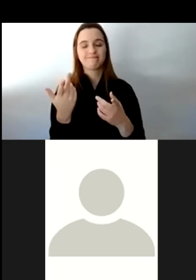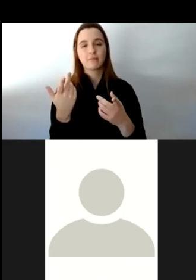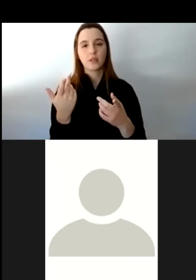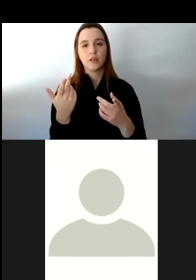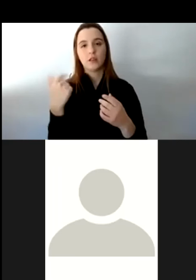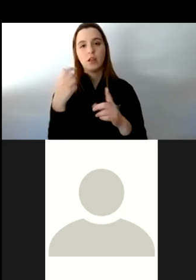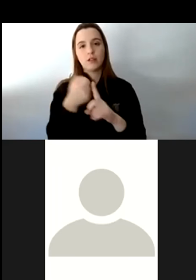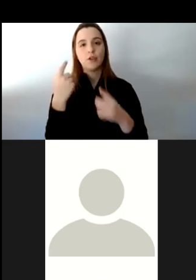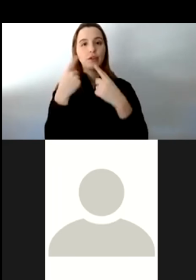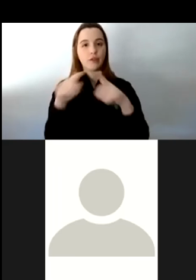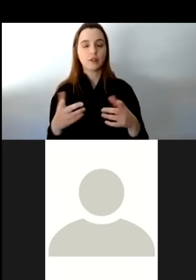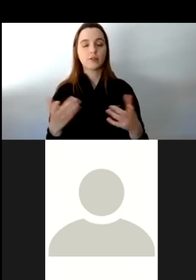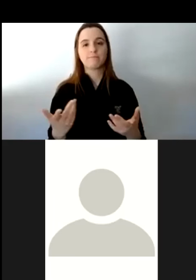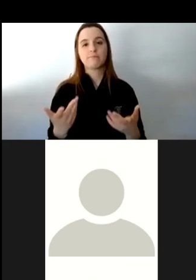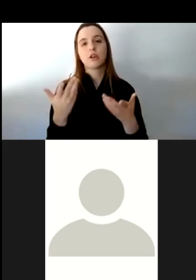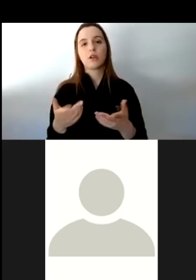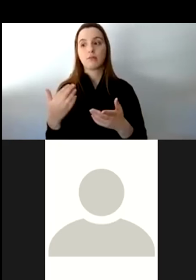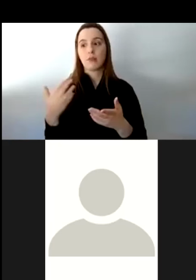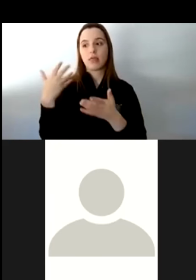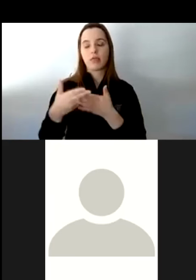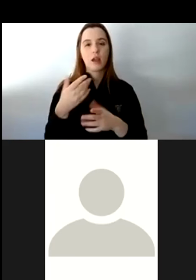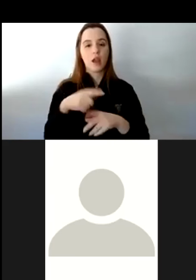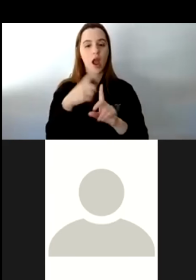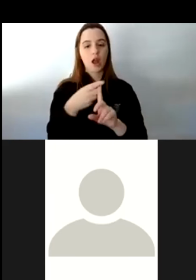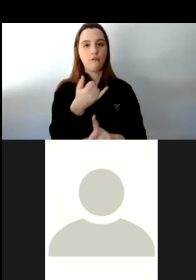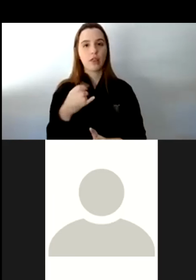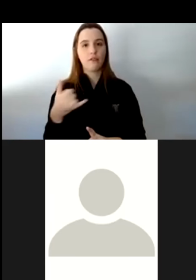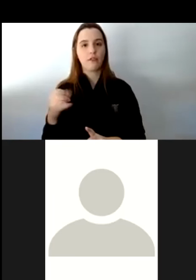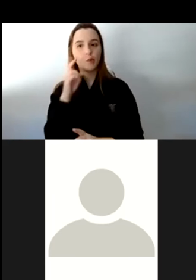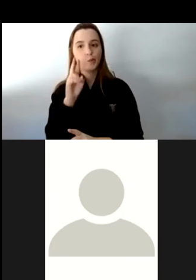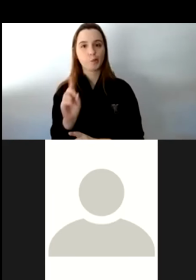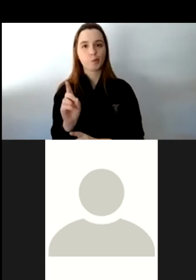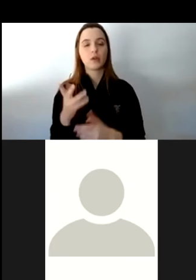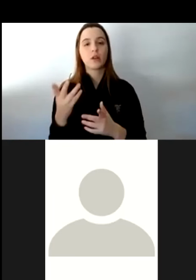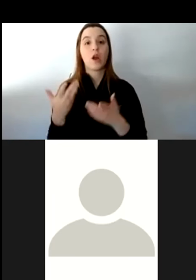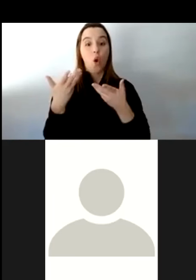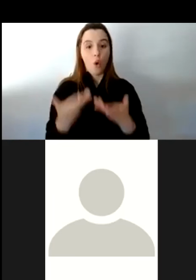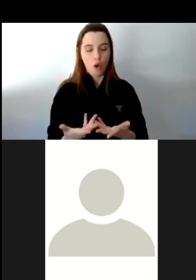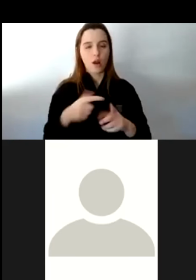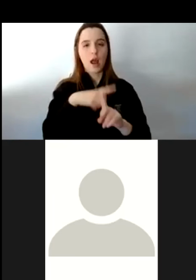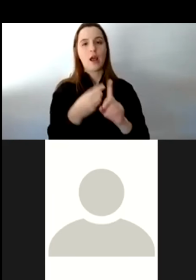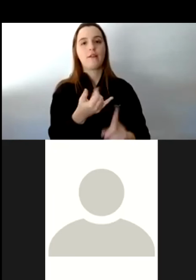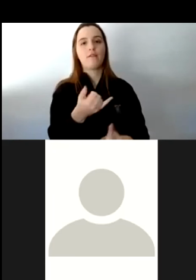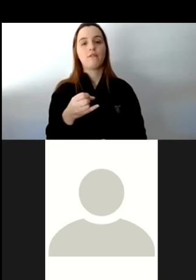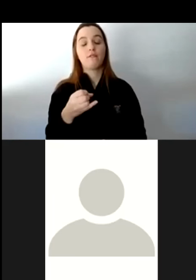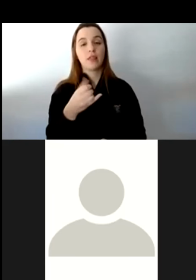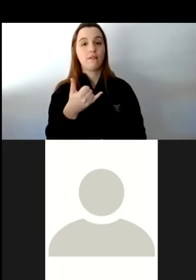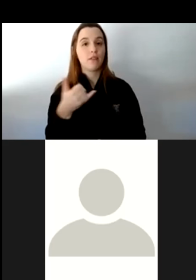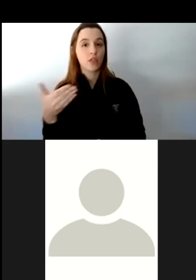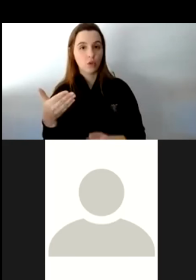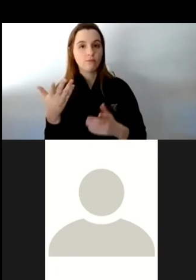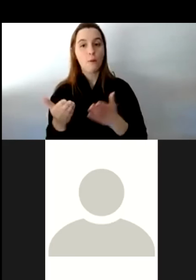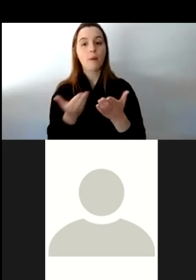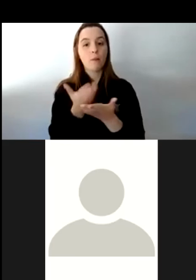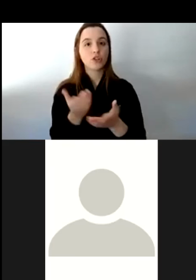desafios que até 2020 não tínhamos identificados e justificam o facto de, apesar de estarmos em 2021, ainda não termos